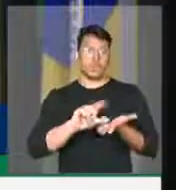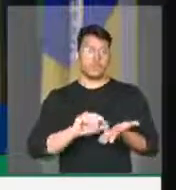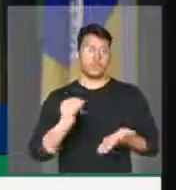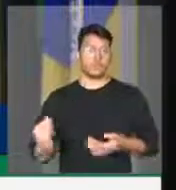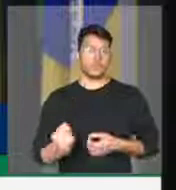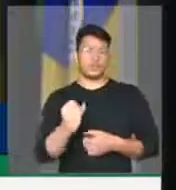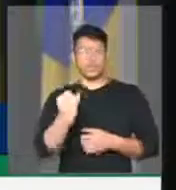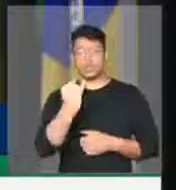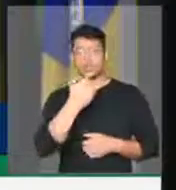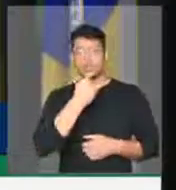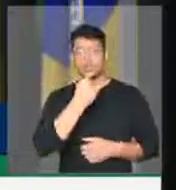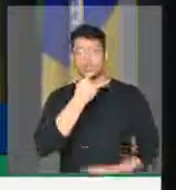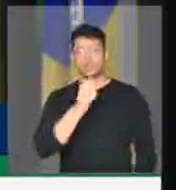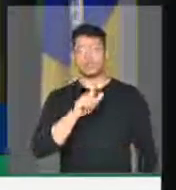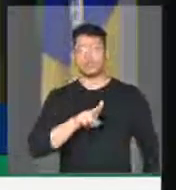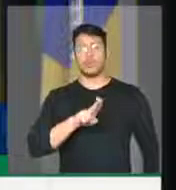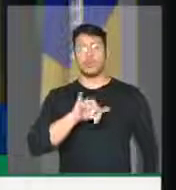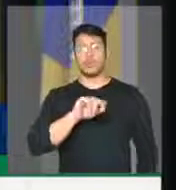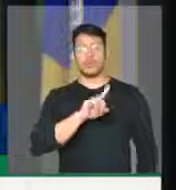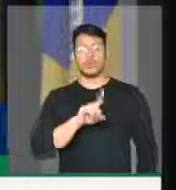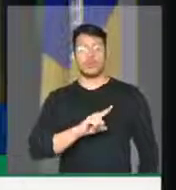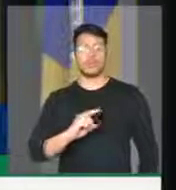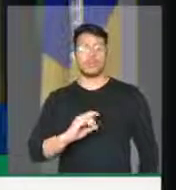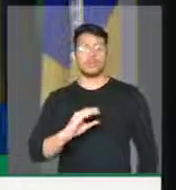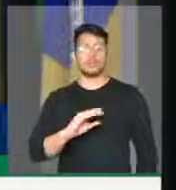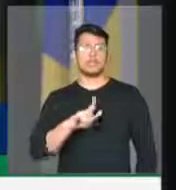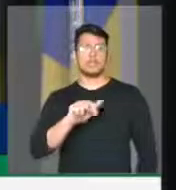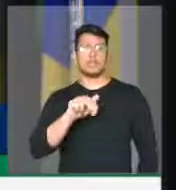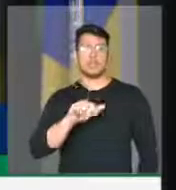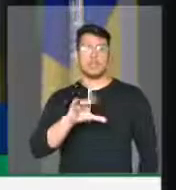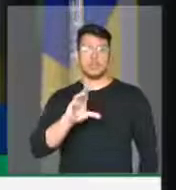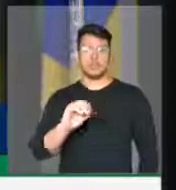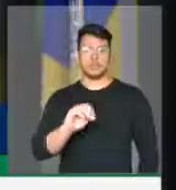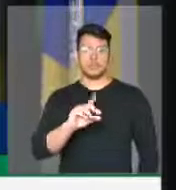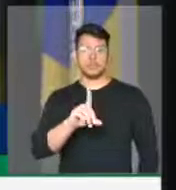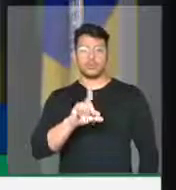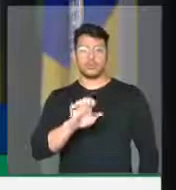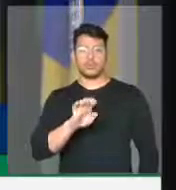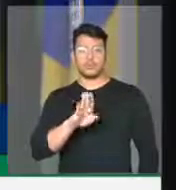sob o título também no valor econômico,